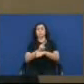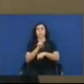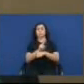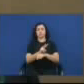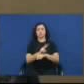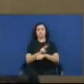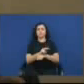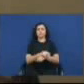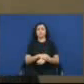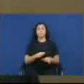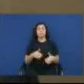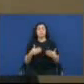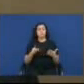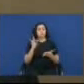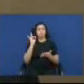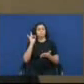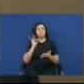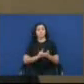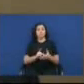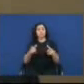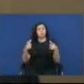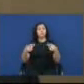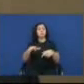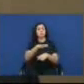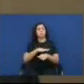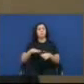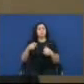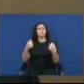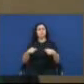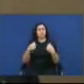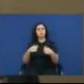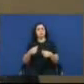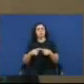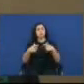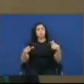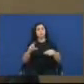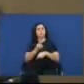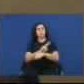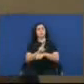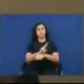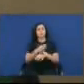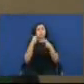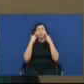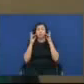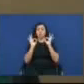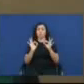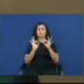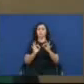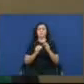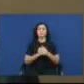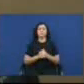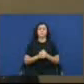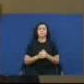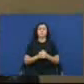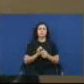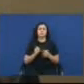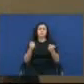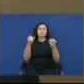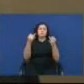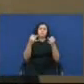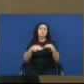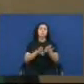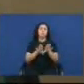lá. Então, realmente, é uma área que carece de segurança e de mais atenção. Eu só queria falar para o